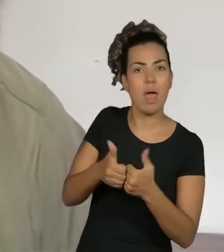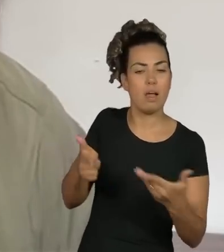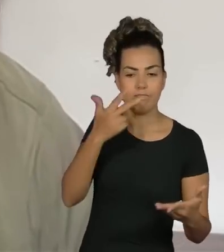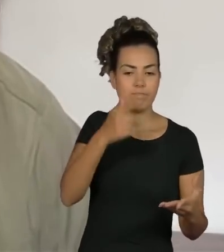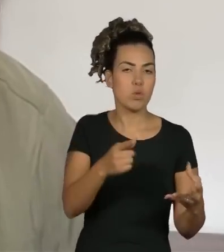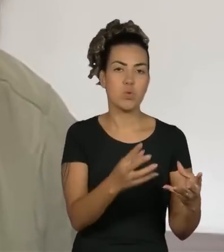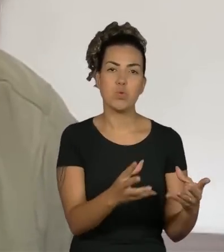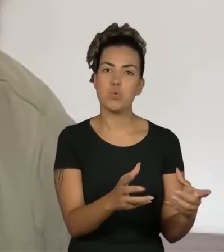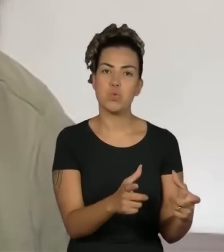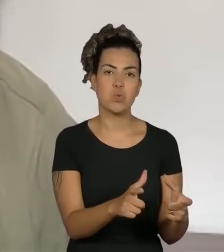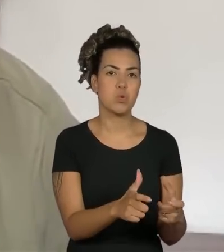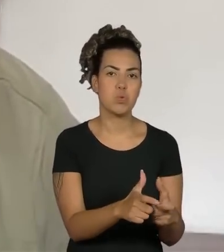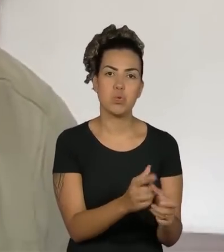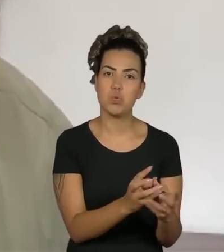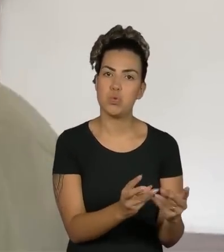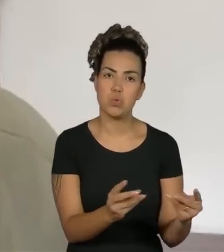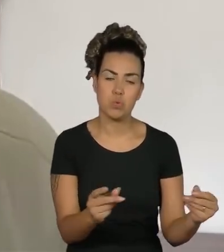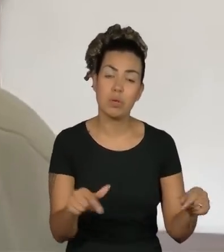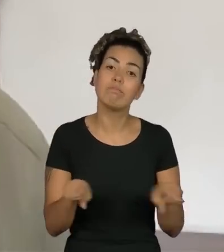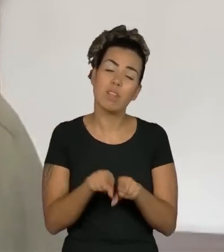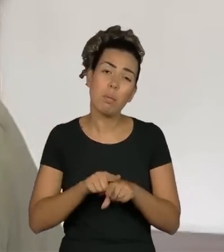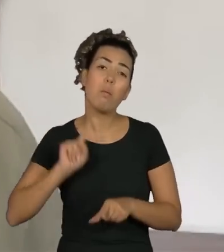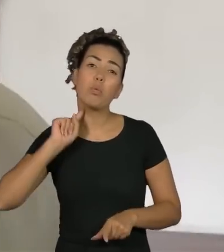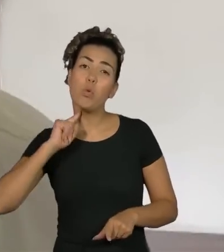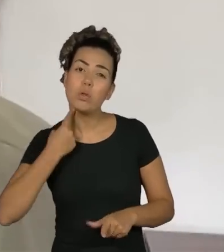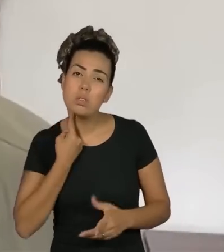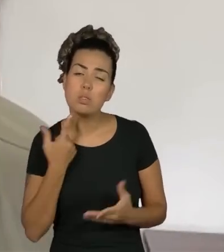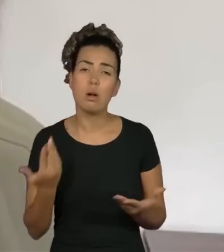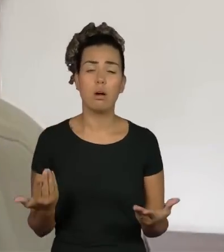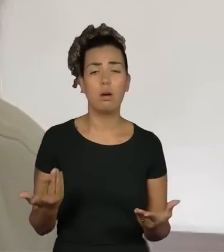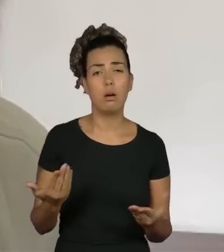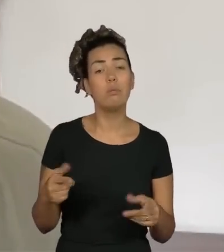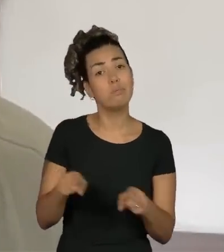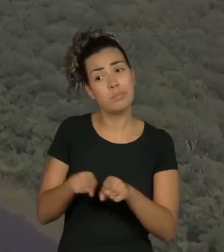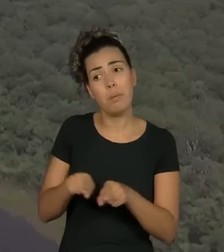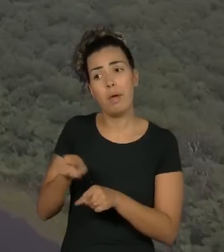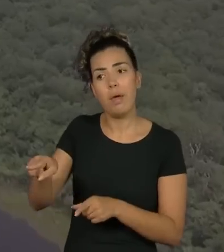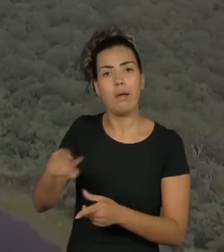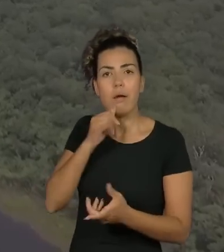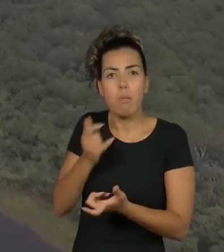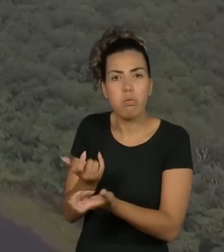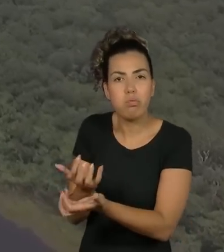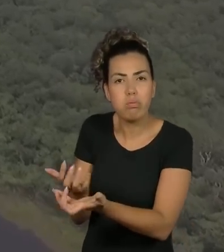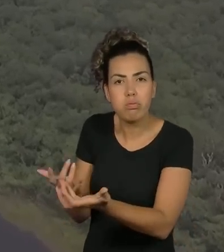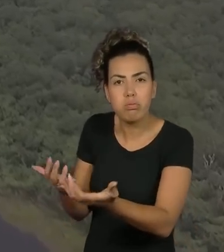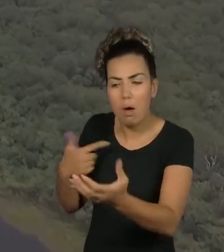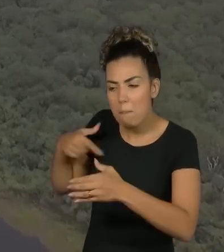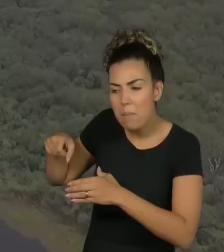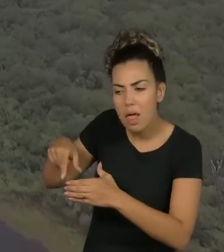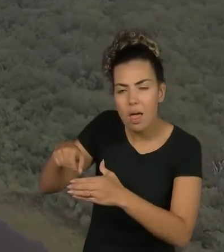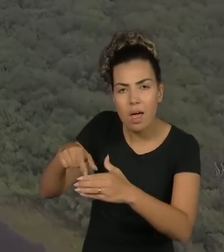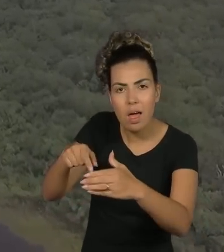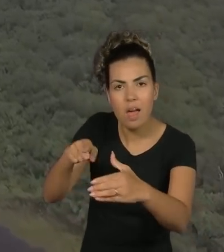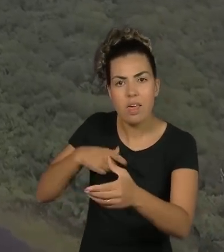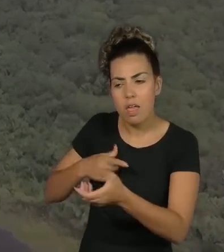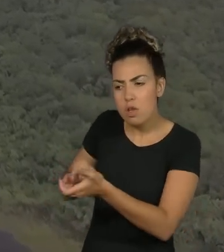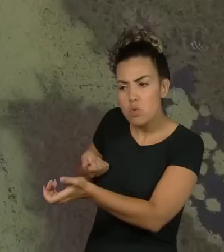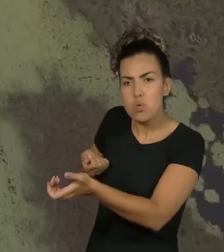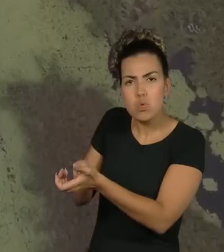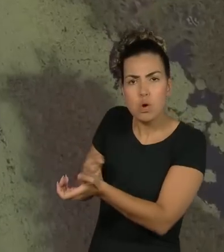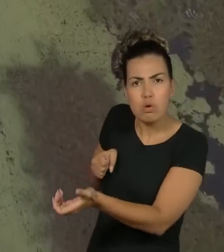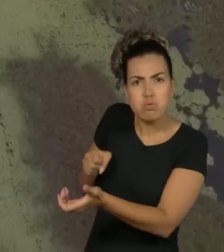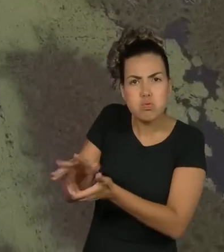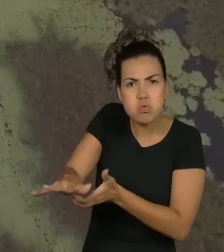poluição, até mesmo o agrotóxico, né, de plantações. Então, nesses parques ainda tem lagoas que estão